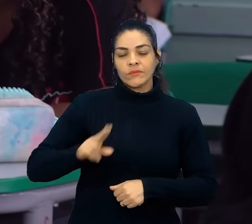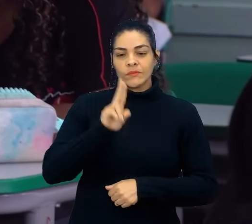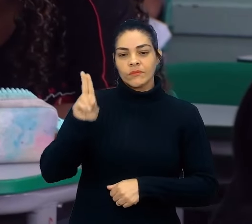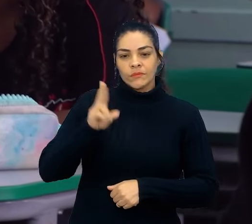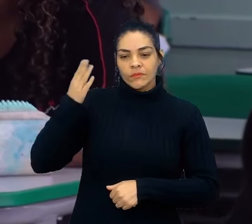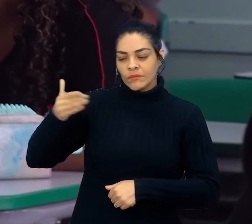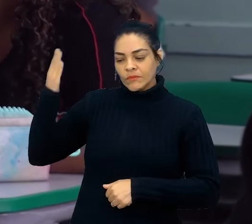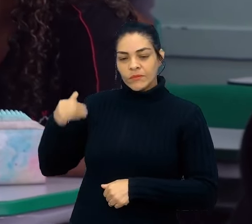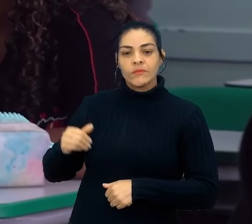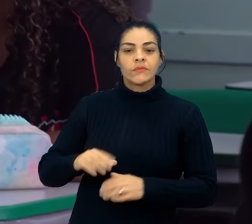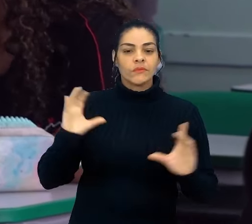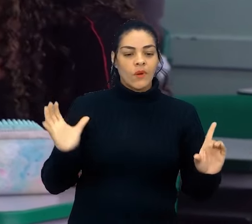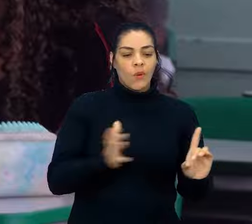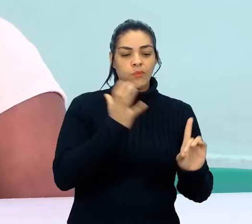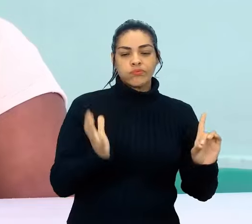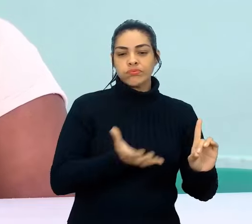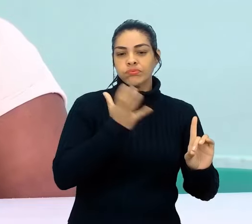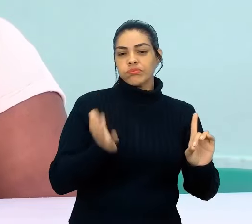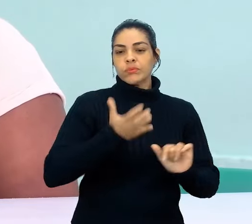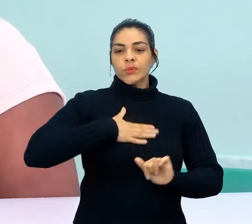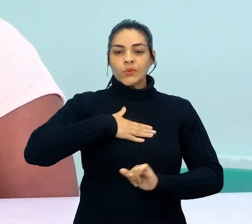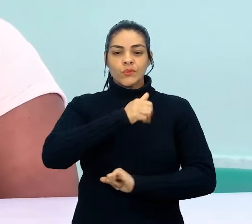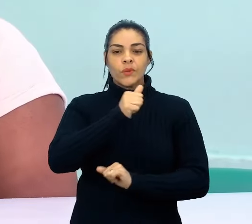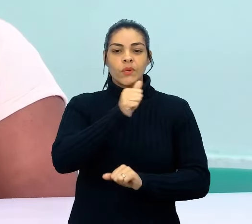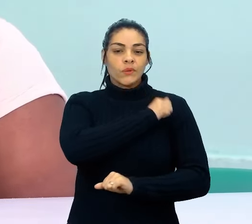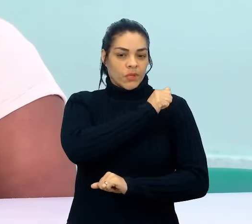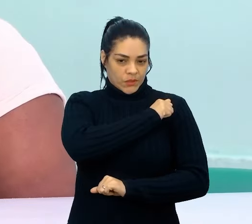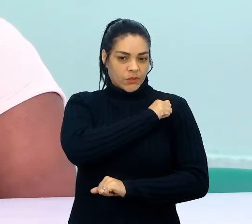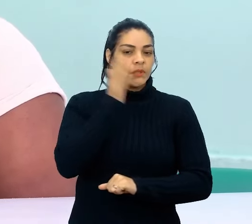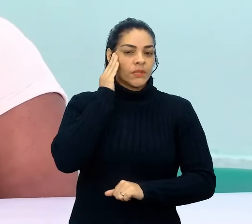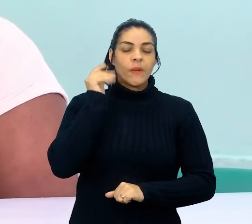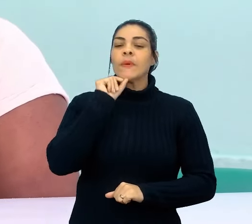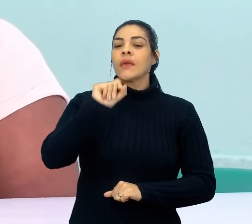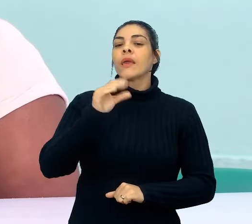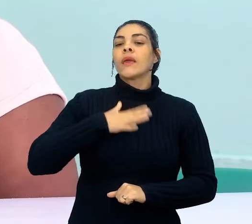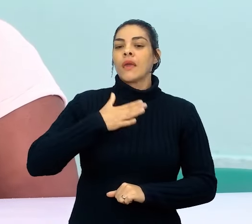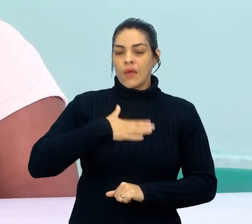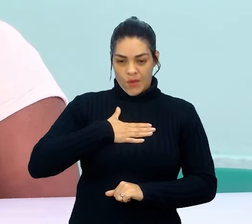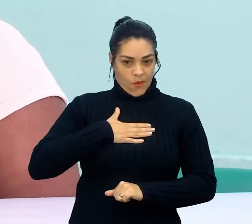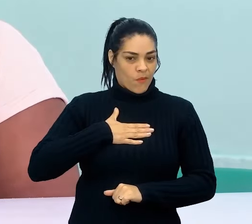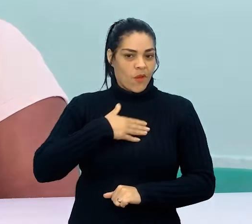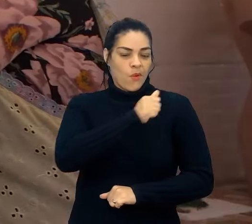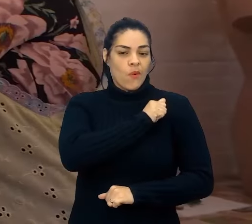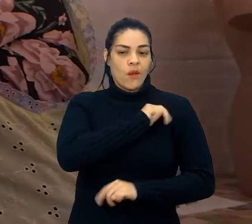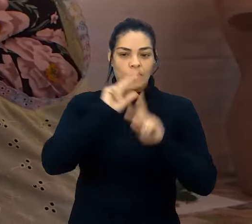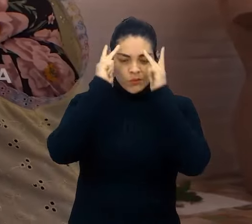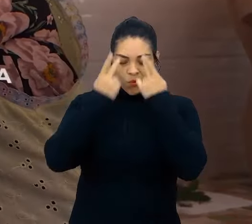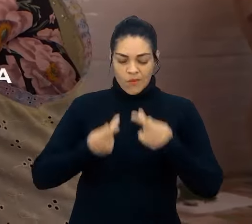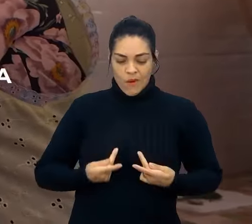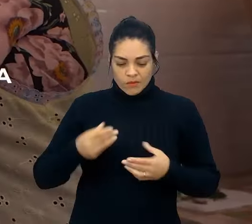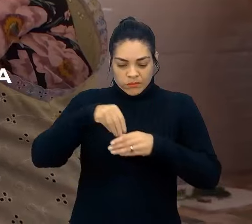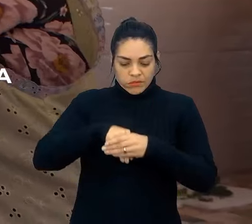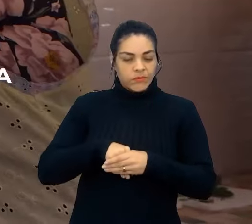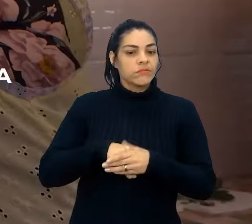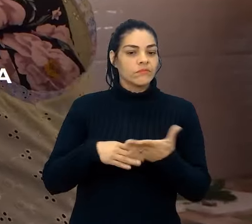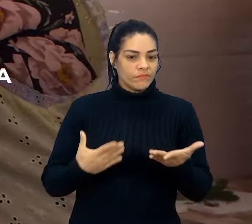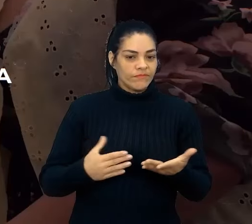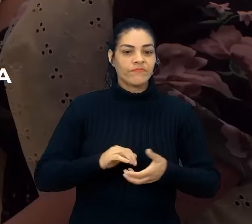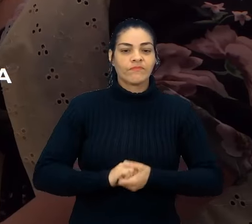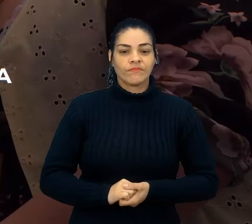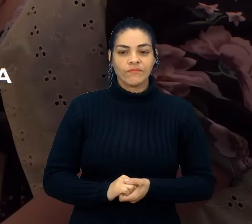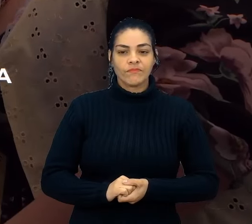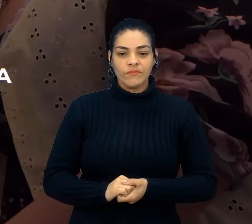é de levantar a autoestima dos meus alunos, procurar saber quem é o meu aluno, o humano que tem dentro dele.